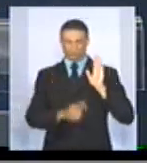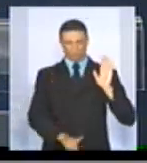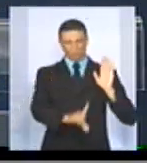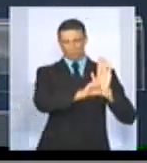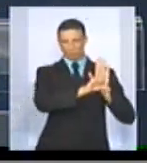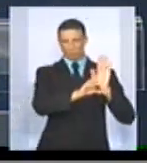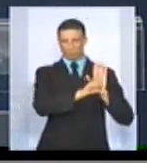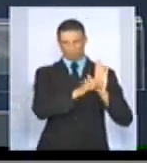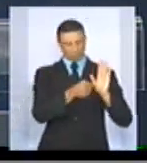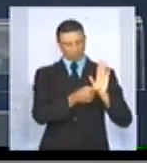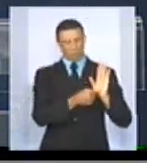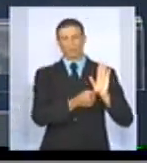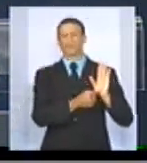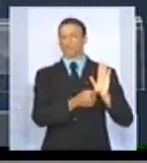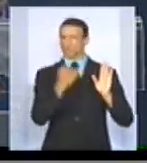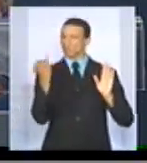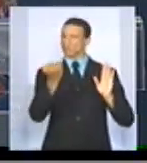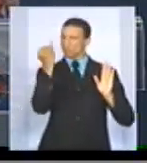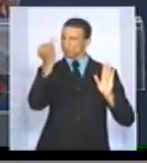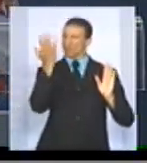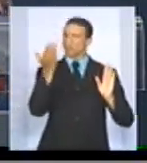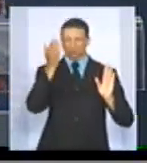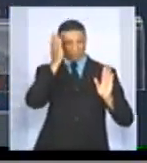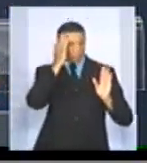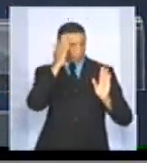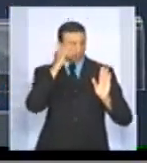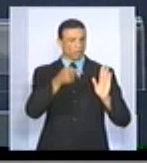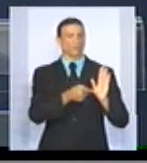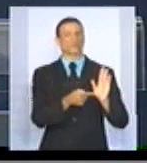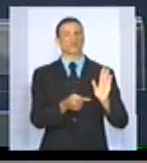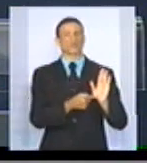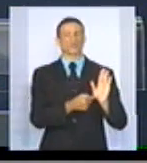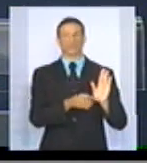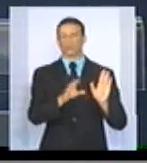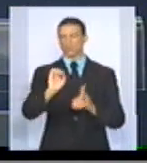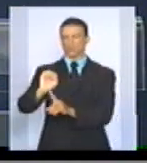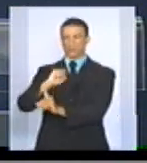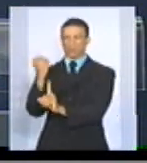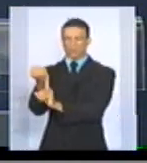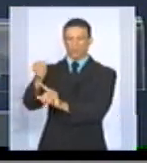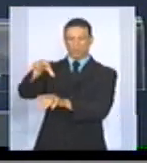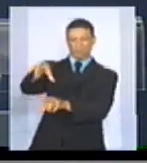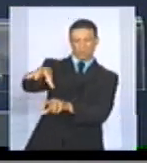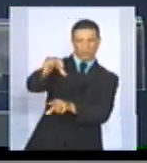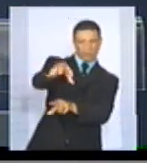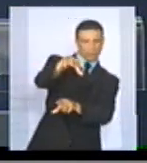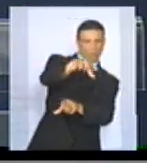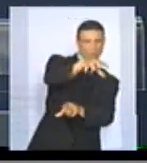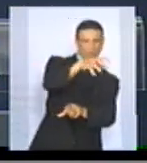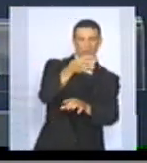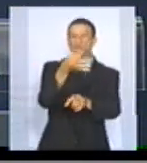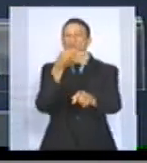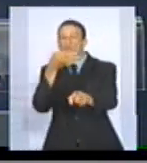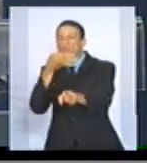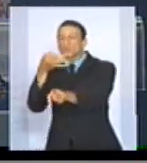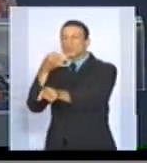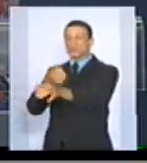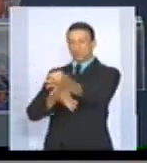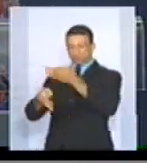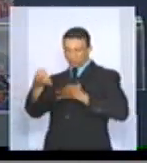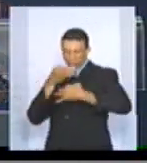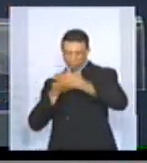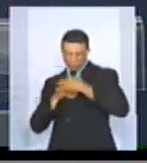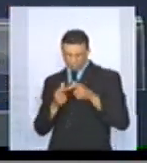acesso condicionado. É muito importante que diferentes setores da sociedade possam se manifestar, trazendo suas contribuições